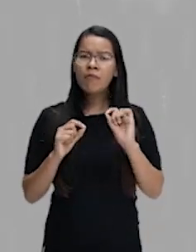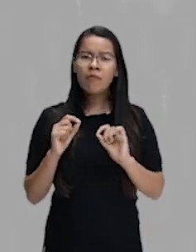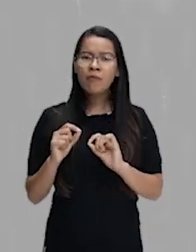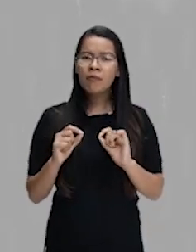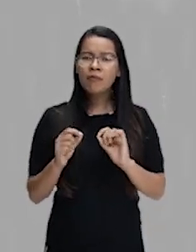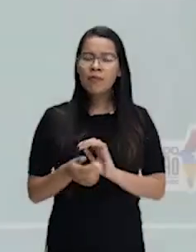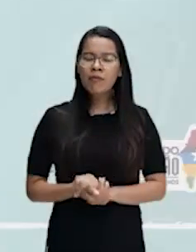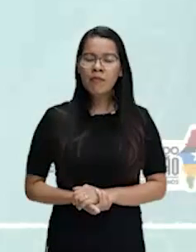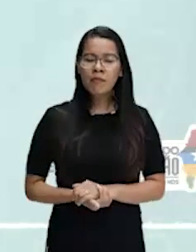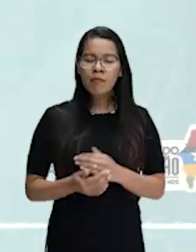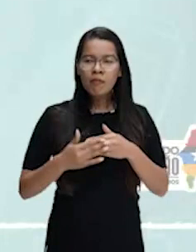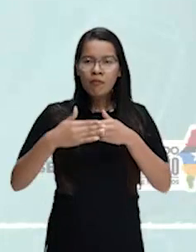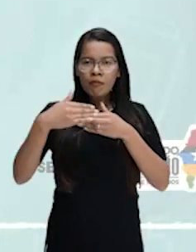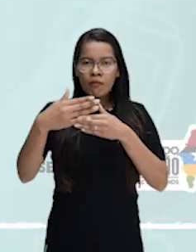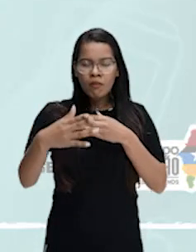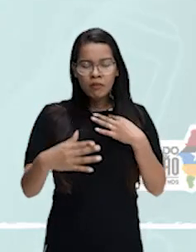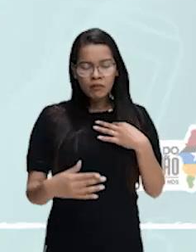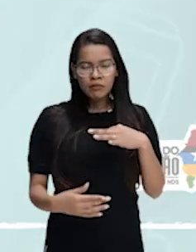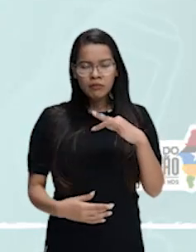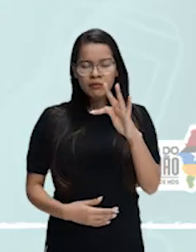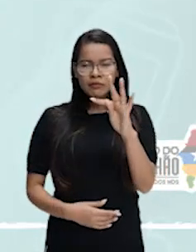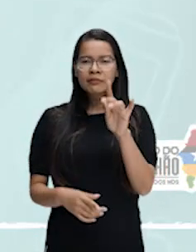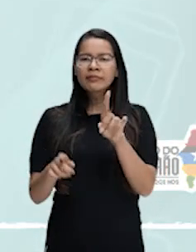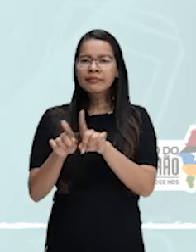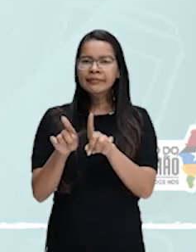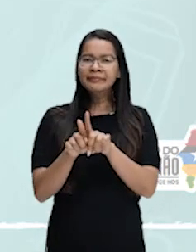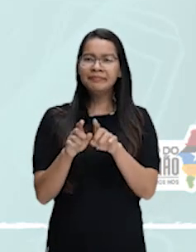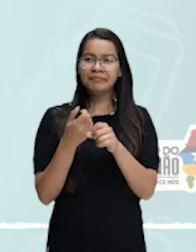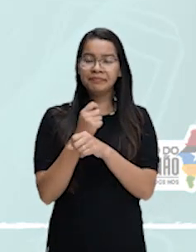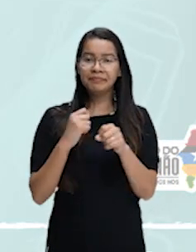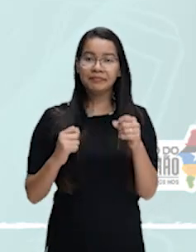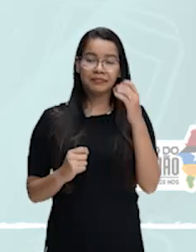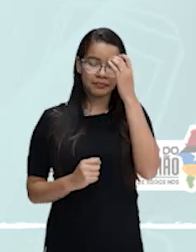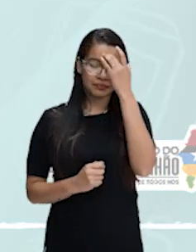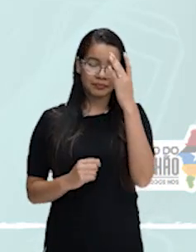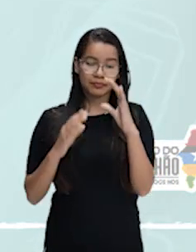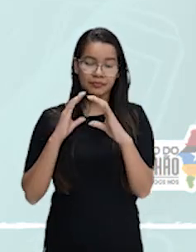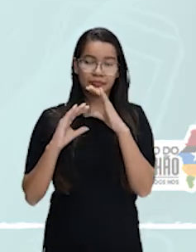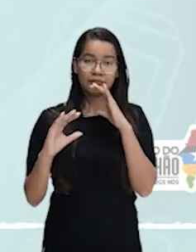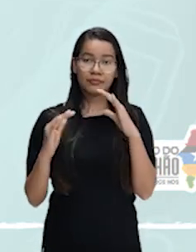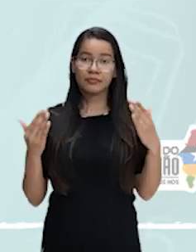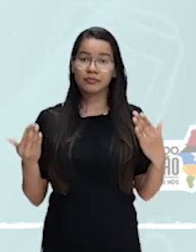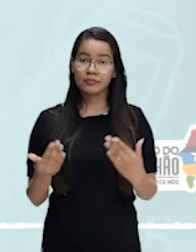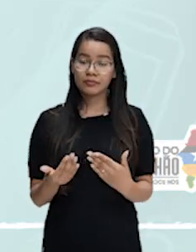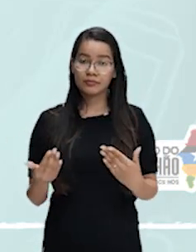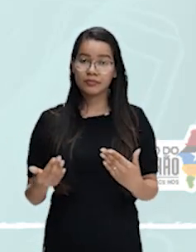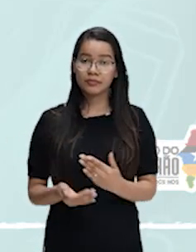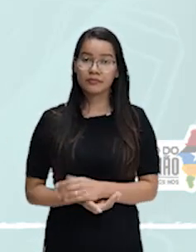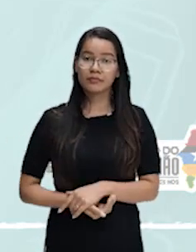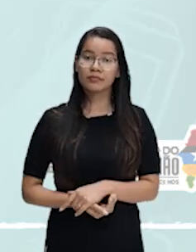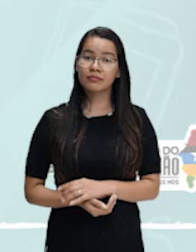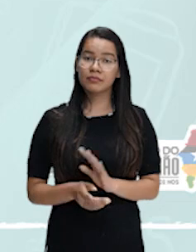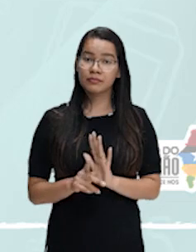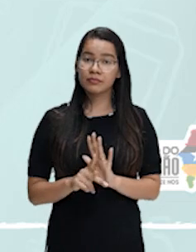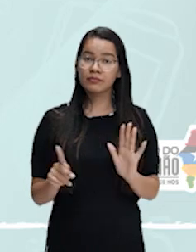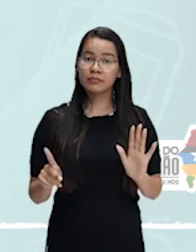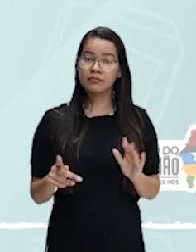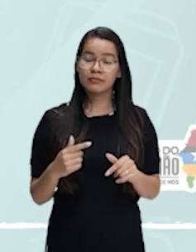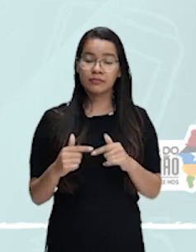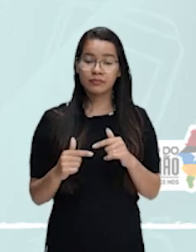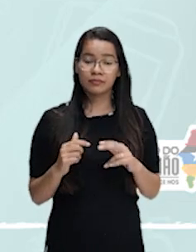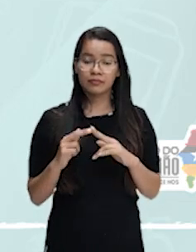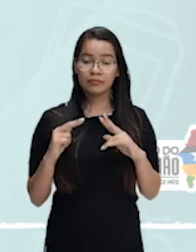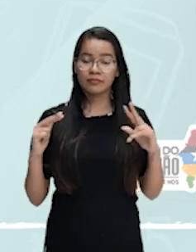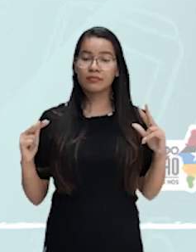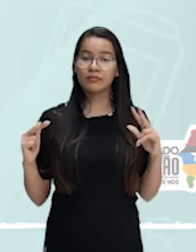só, os avanços tecnológicos e a maior facilidade de comunicação nos dias de hoje permitiram a adoção do trabalho